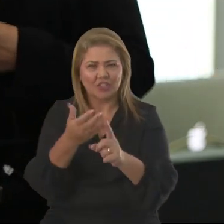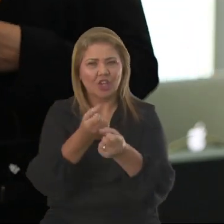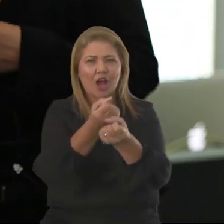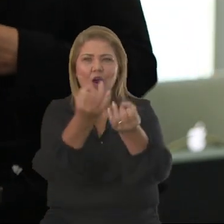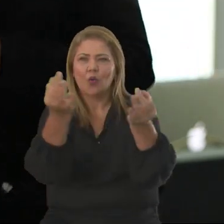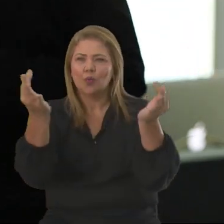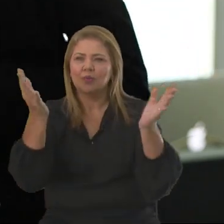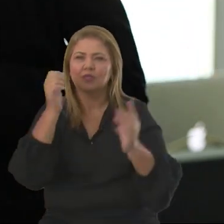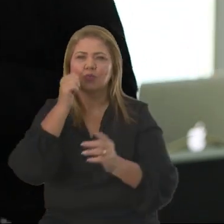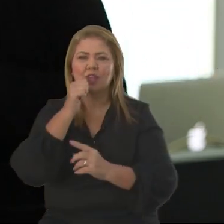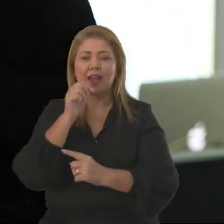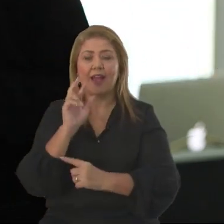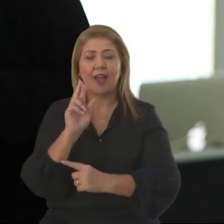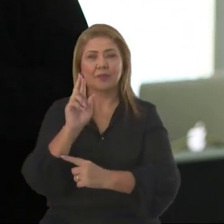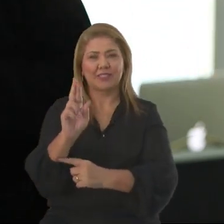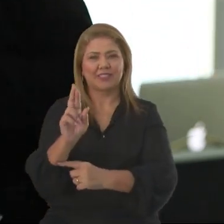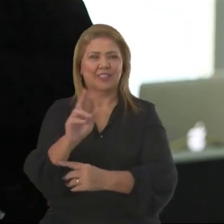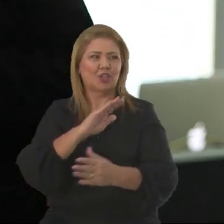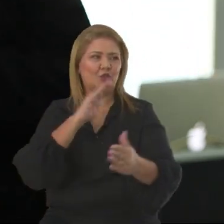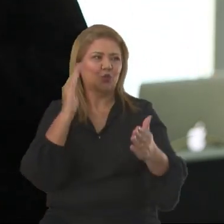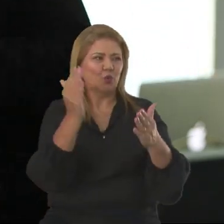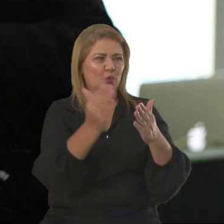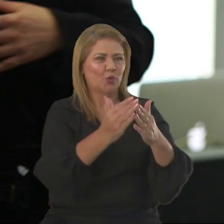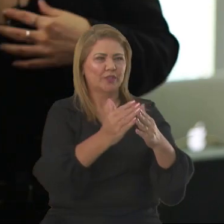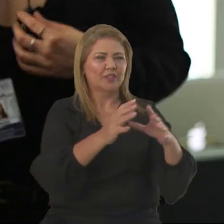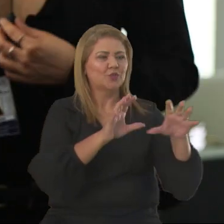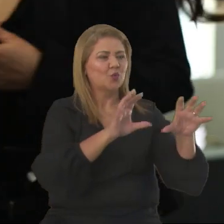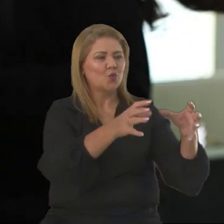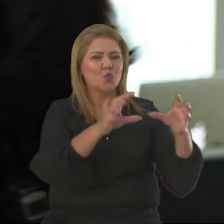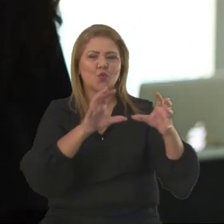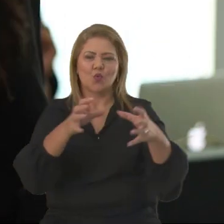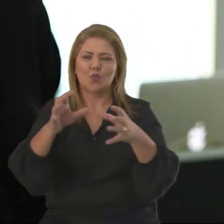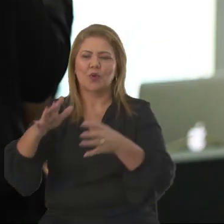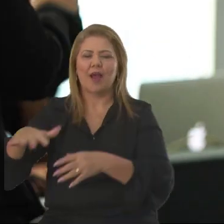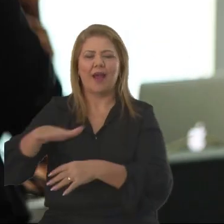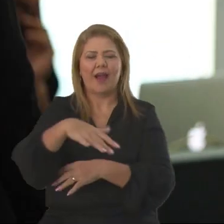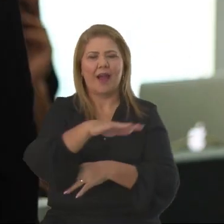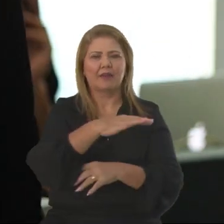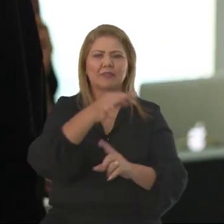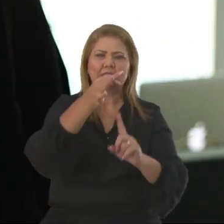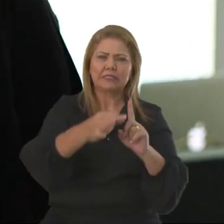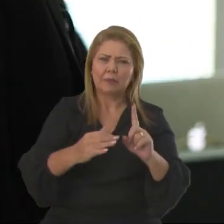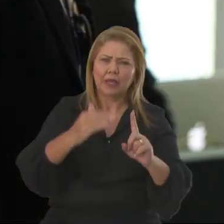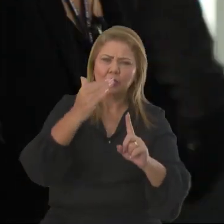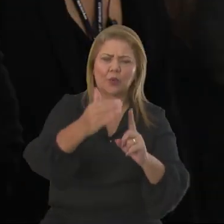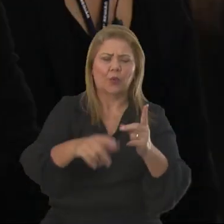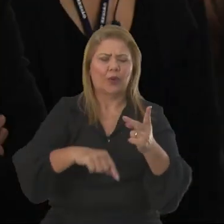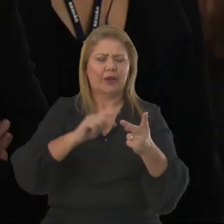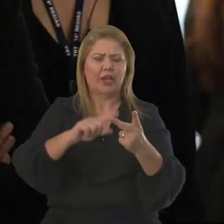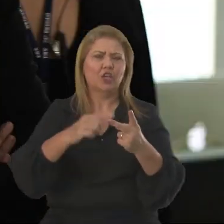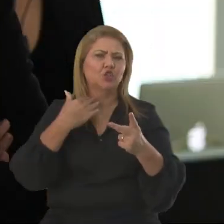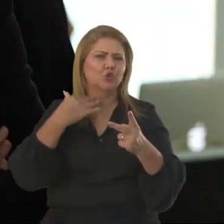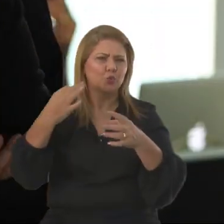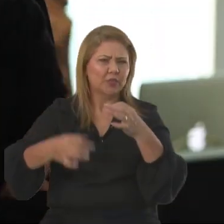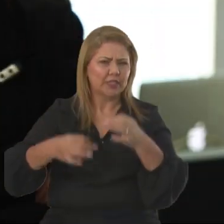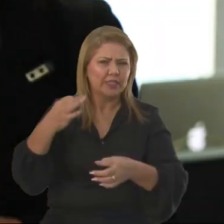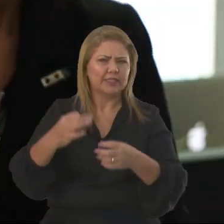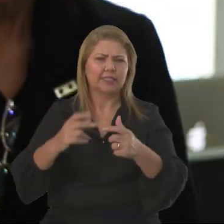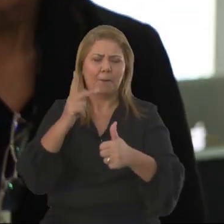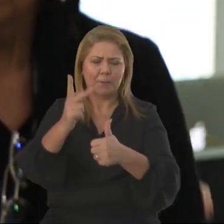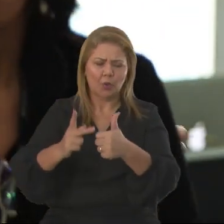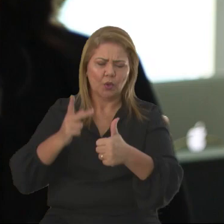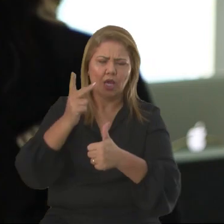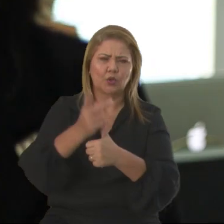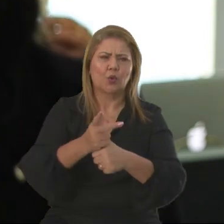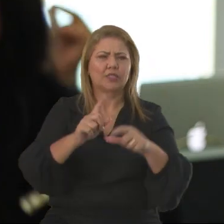que representarão todas as categorias: desembargadoras, juízas, procuradoras,